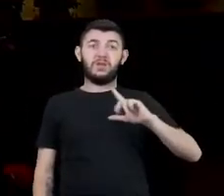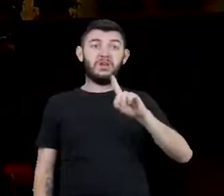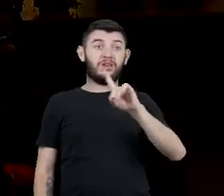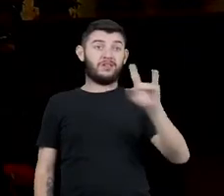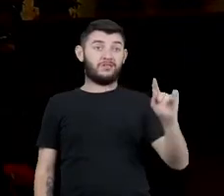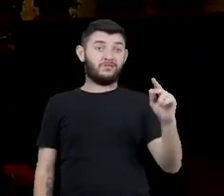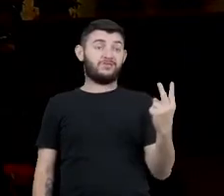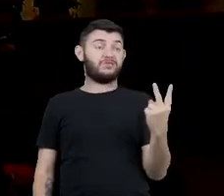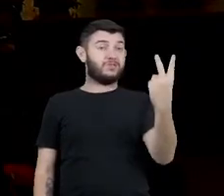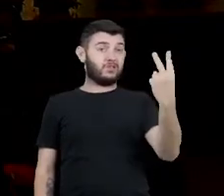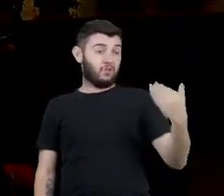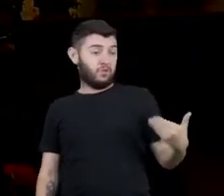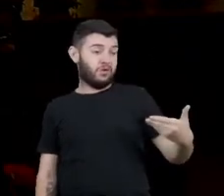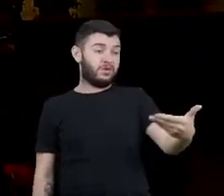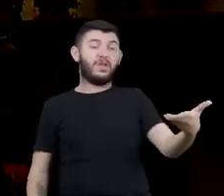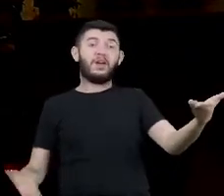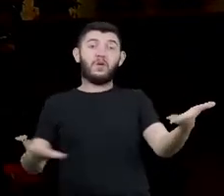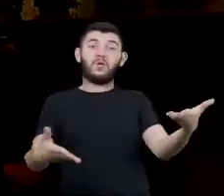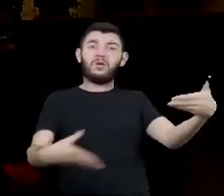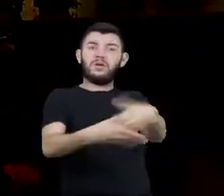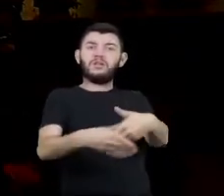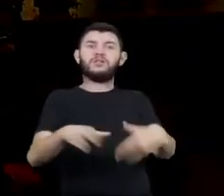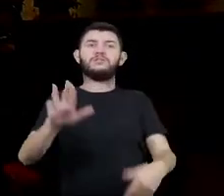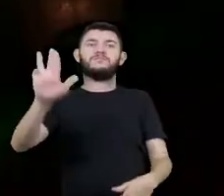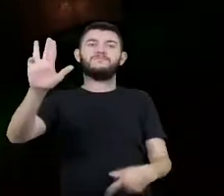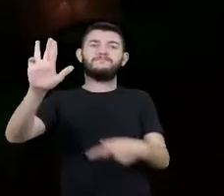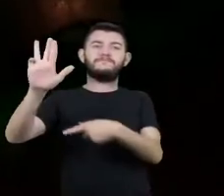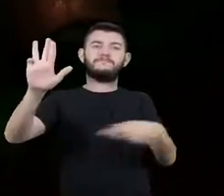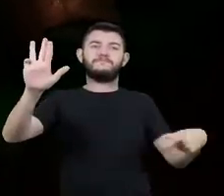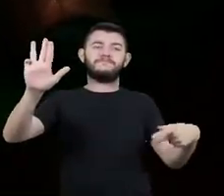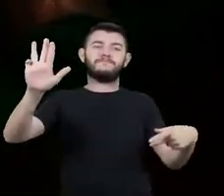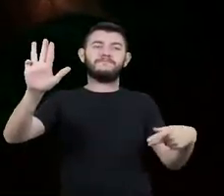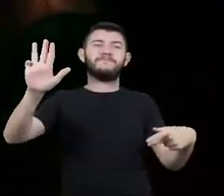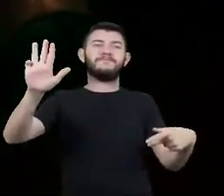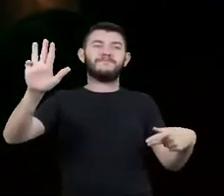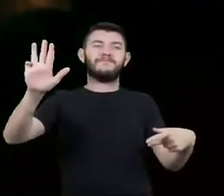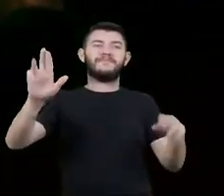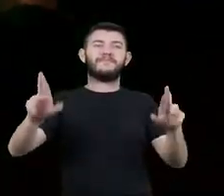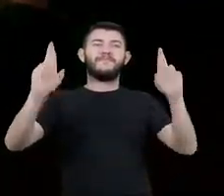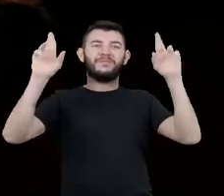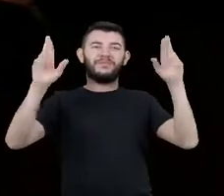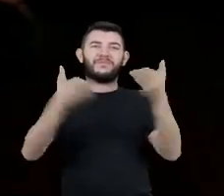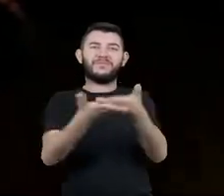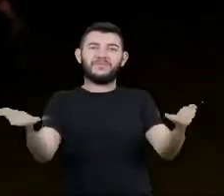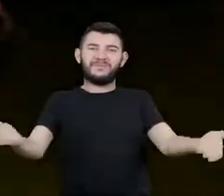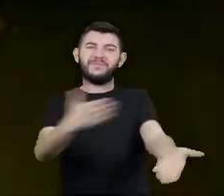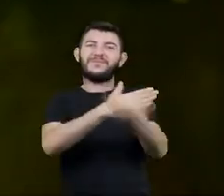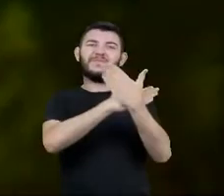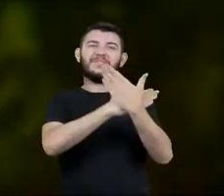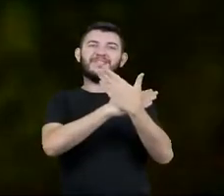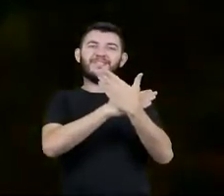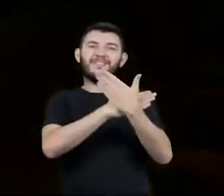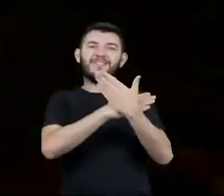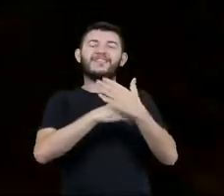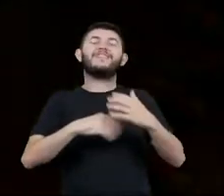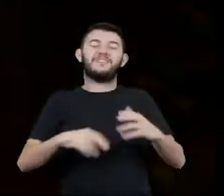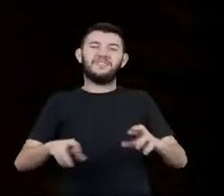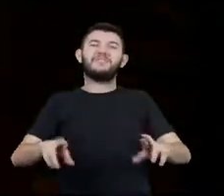presidente. Conto com todos vocês. Conto com você também, meu presidente.